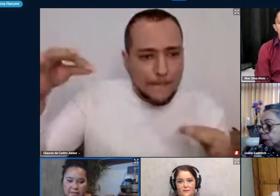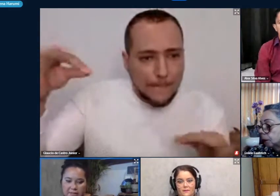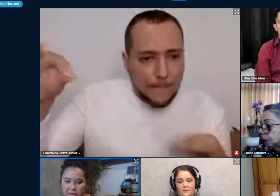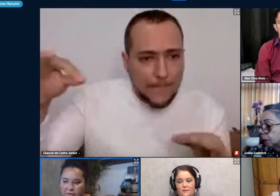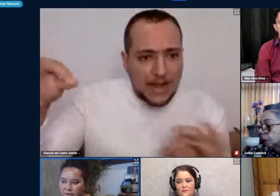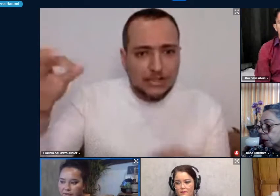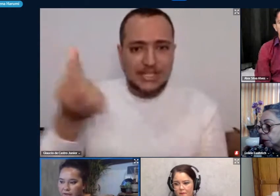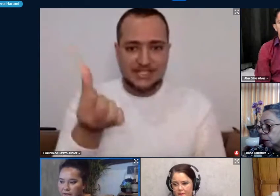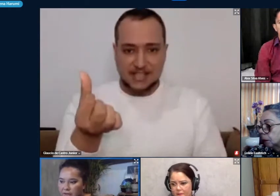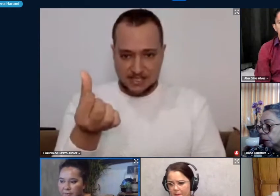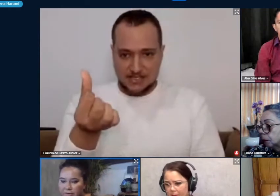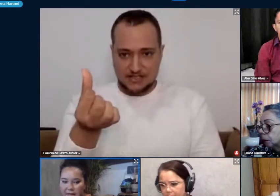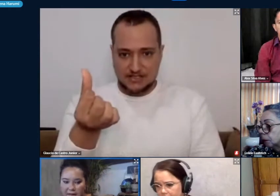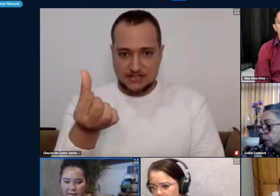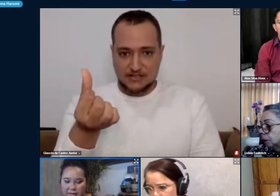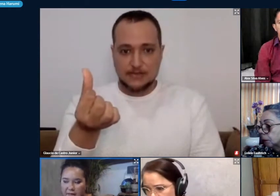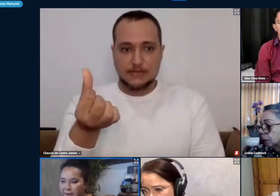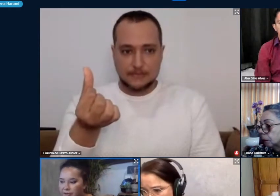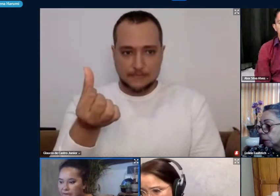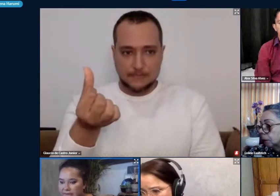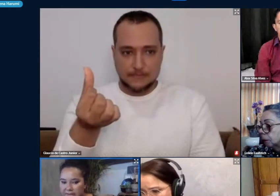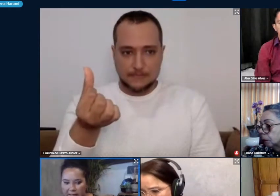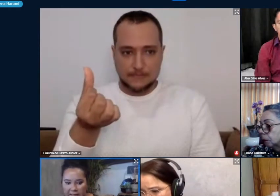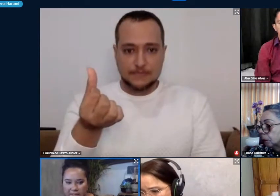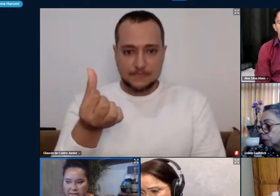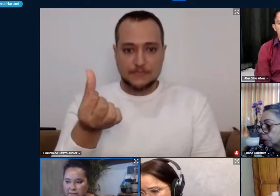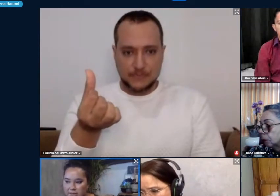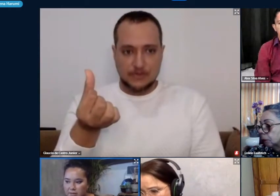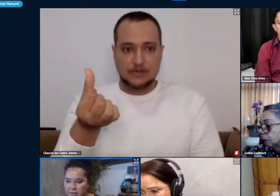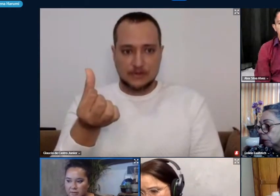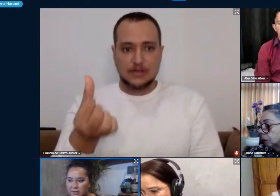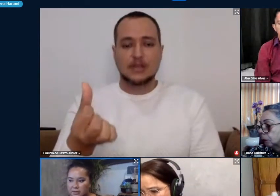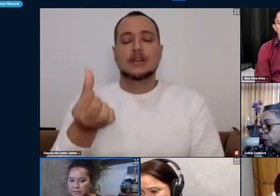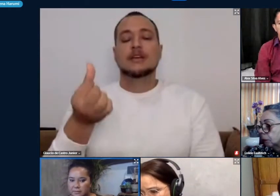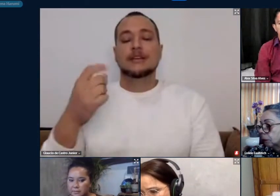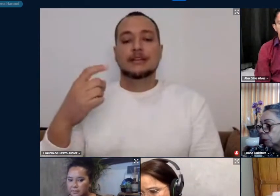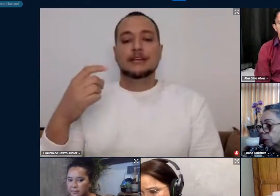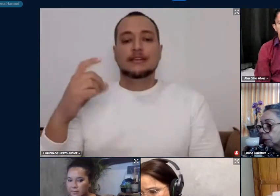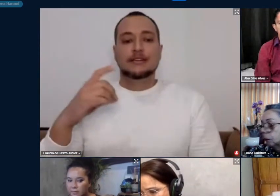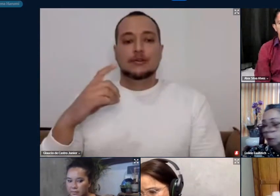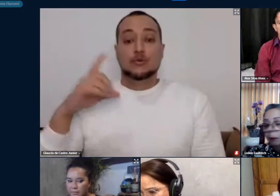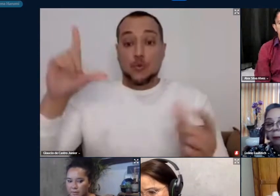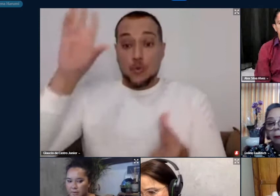Então, a primeira questão que eu já queria abordar está na página 6.